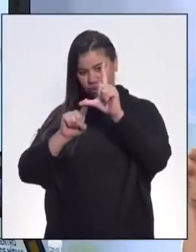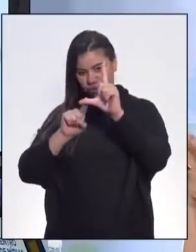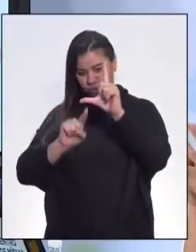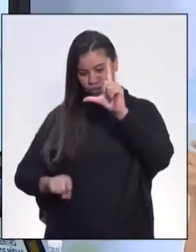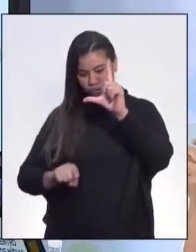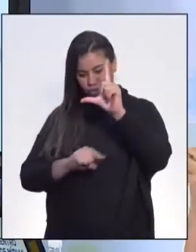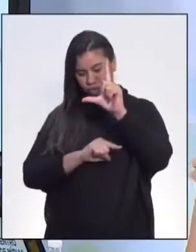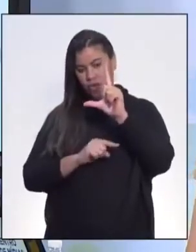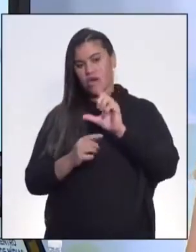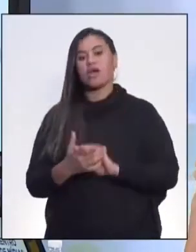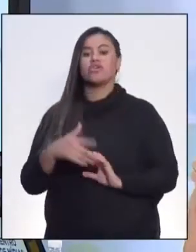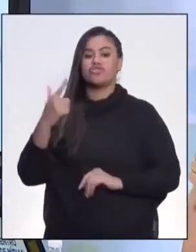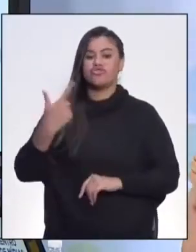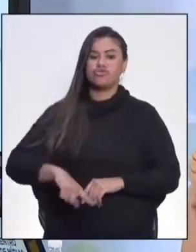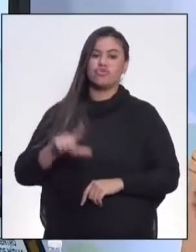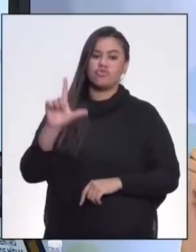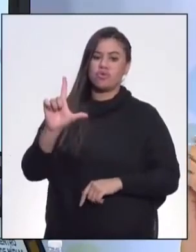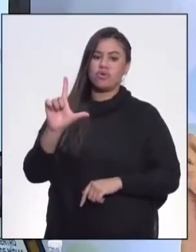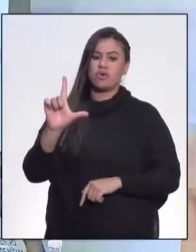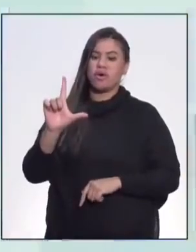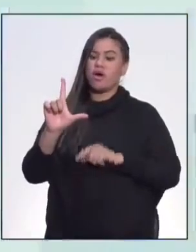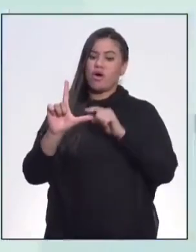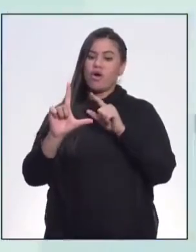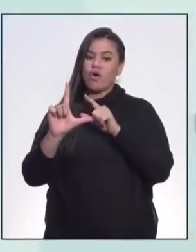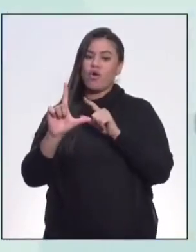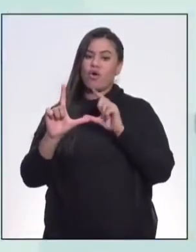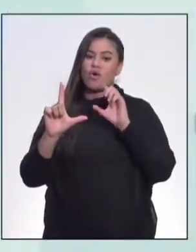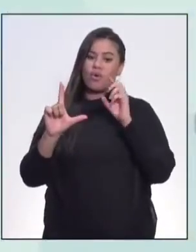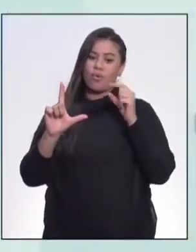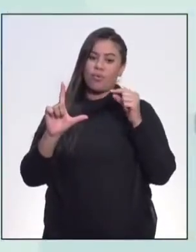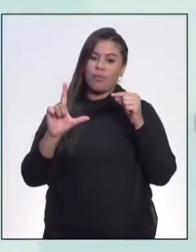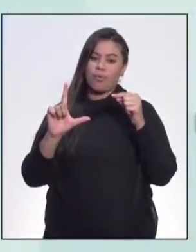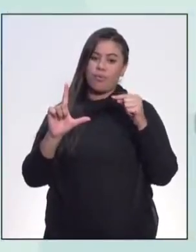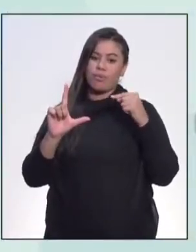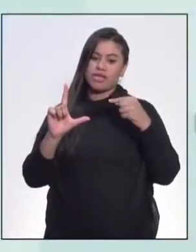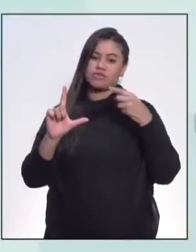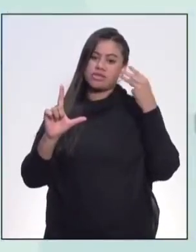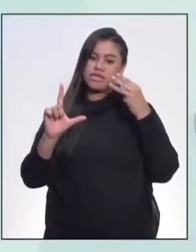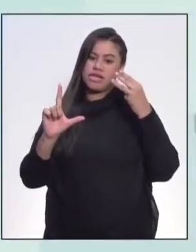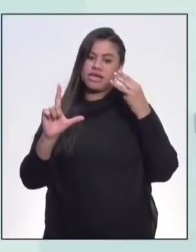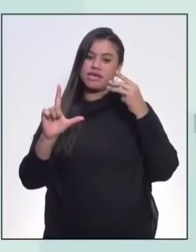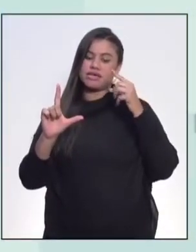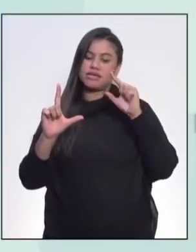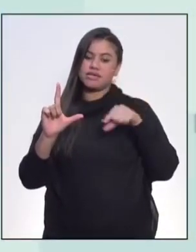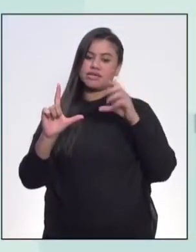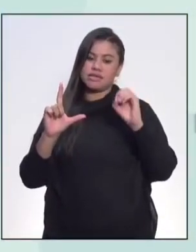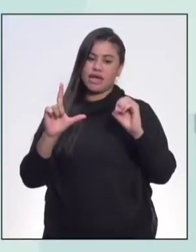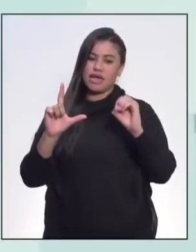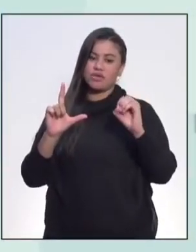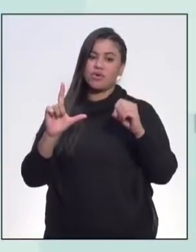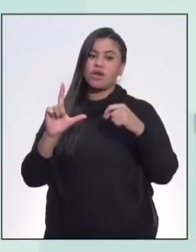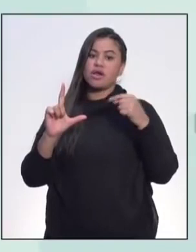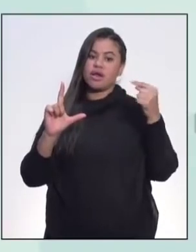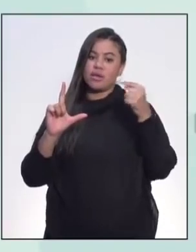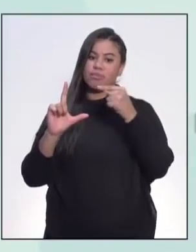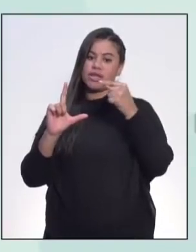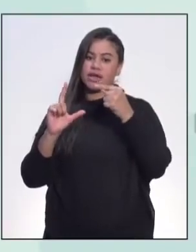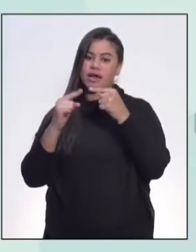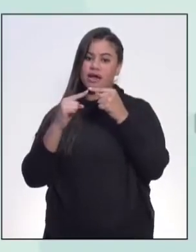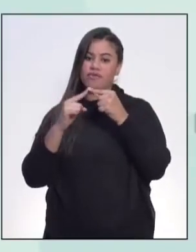professora, a mesma coisa. O vértice era menos 3 e 0 e cruzava o eixo no 18. Então, marquei o menos 3 aqui, é